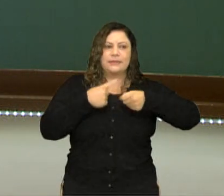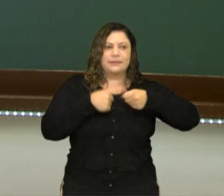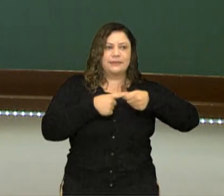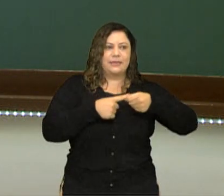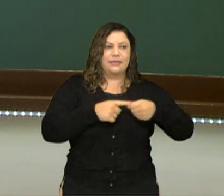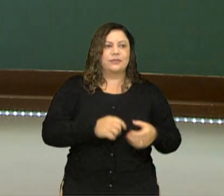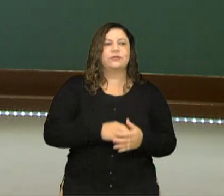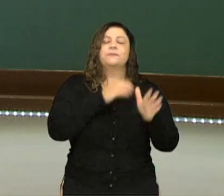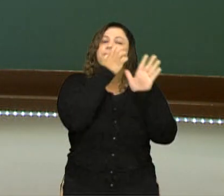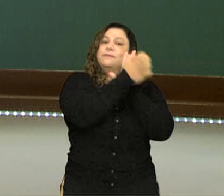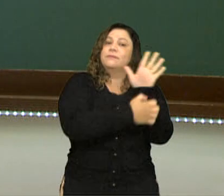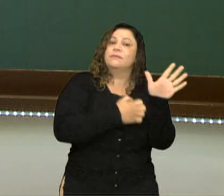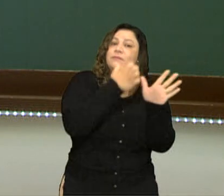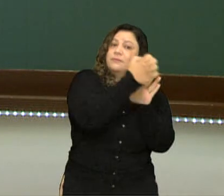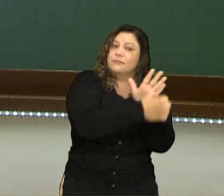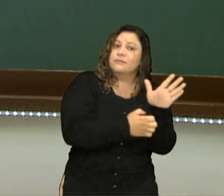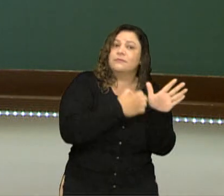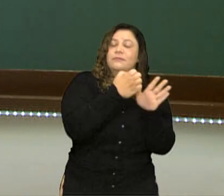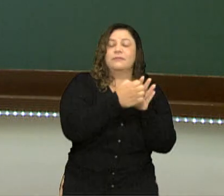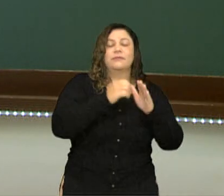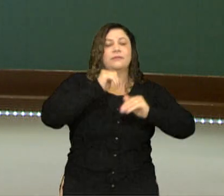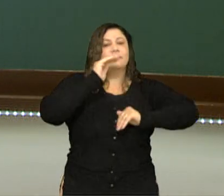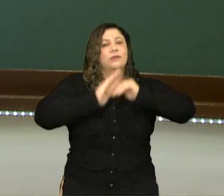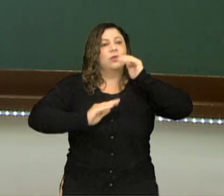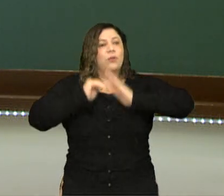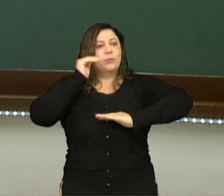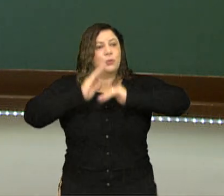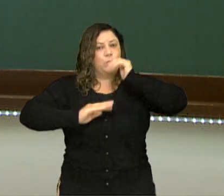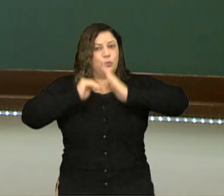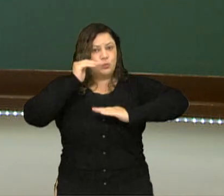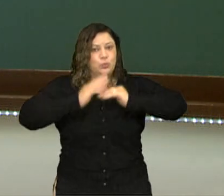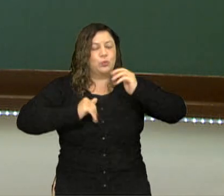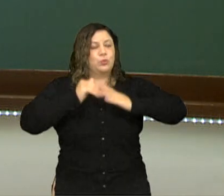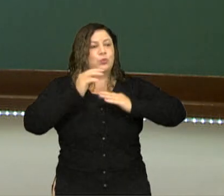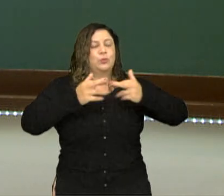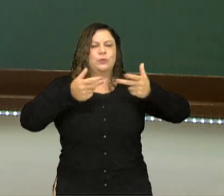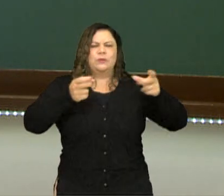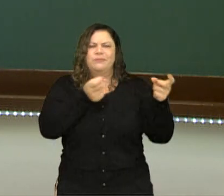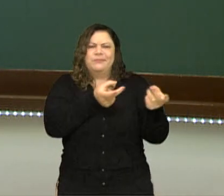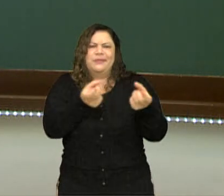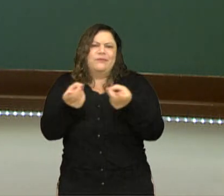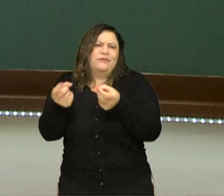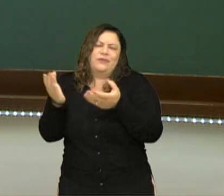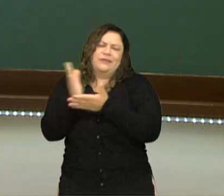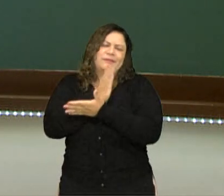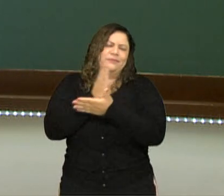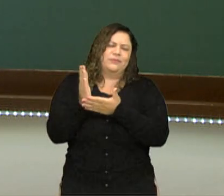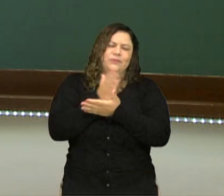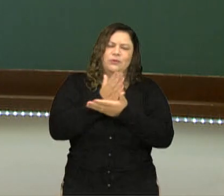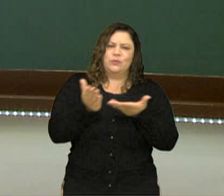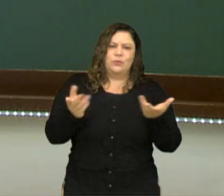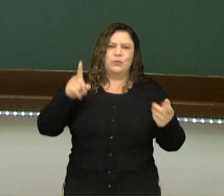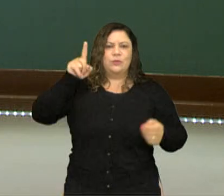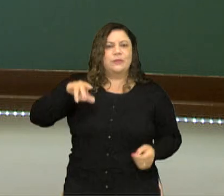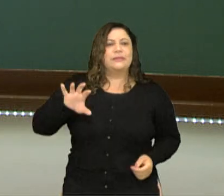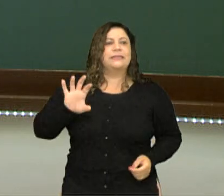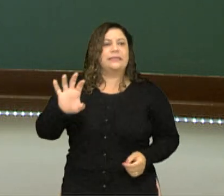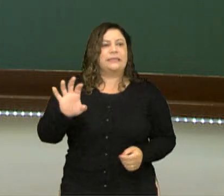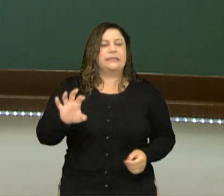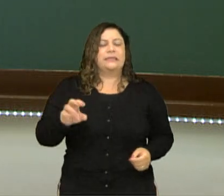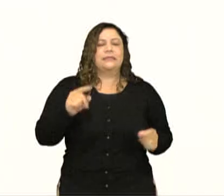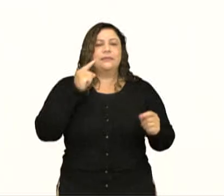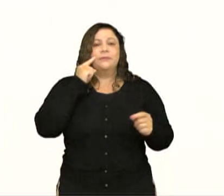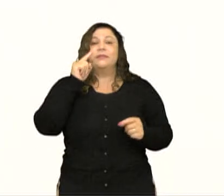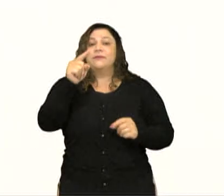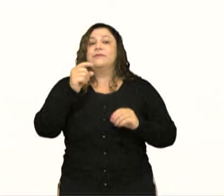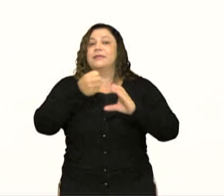linha férrea, depois eu já tenho uma construção ali, de repente, de uma venda ou alguma coisa assim, que é para atender essa